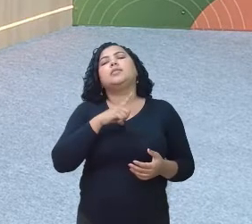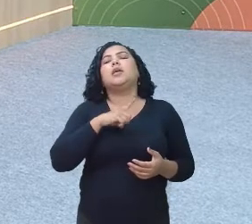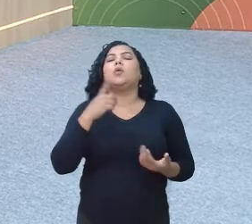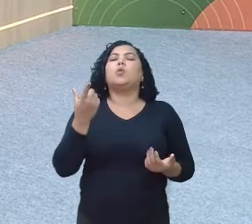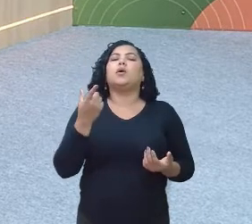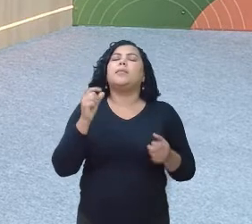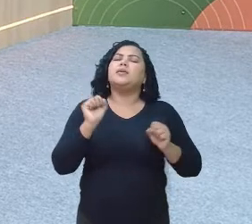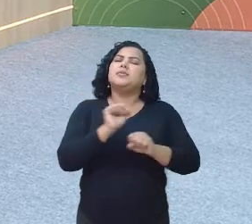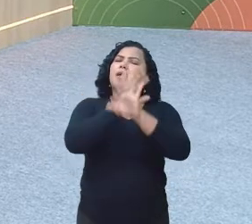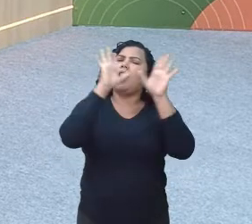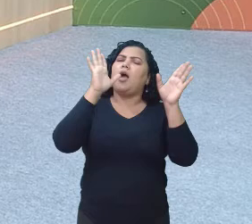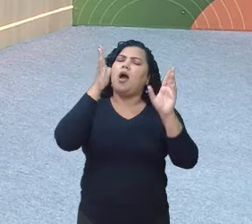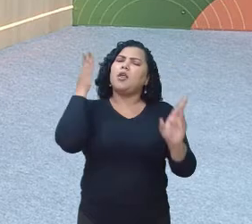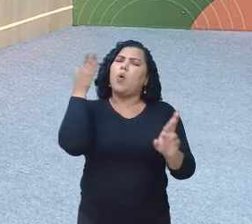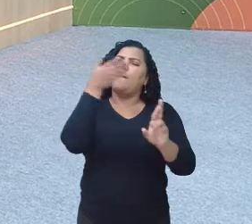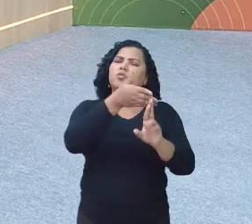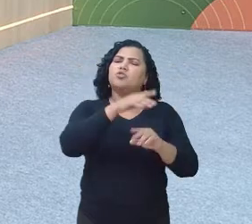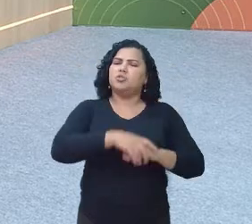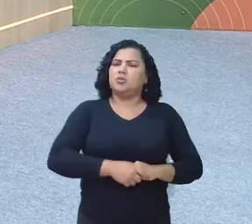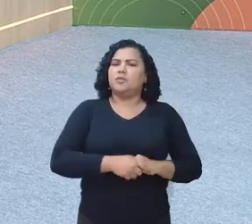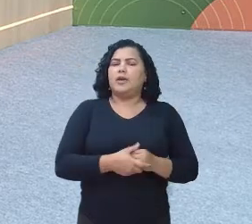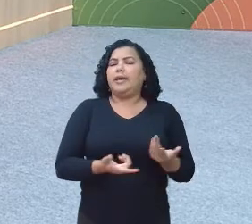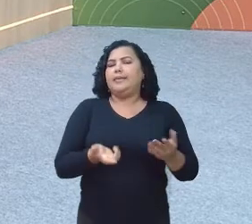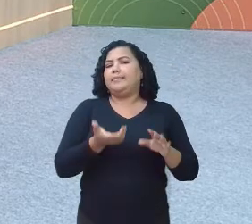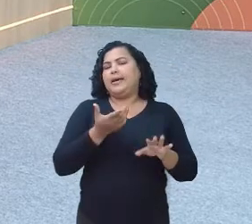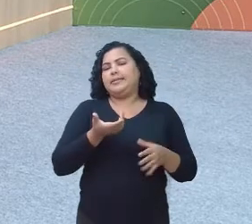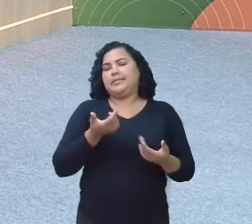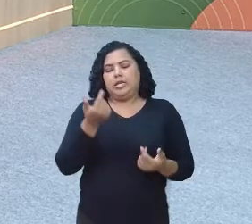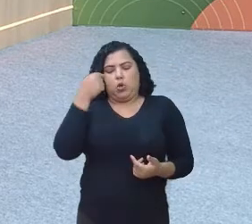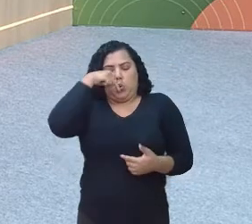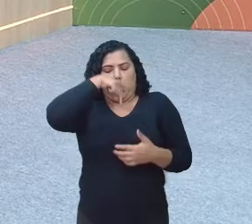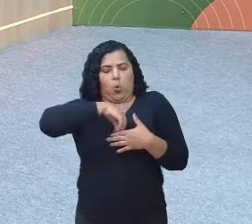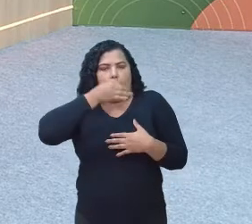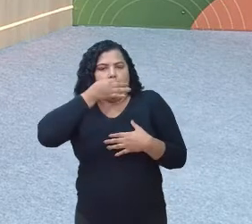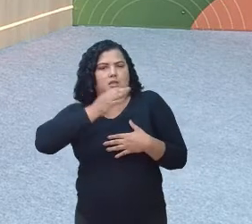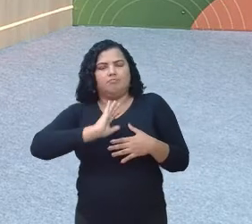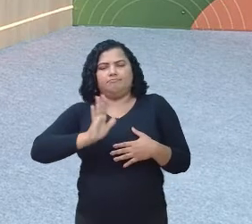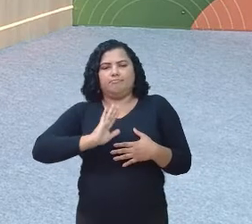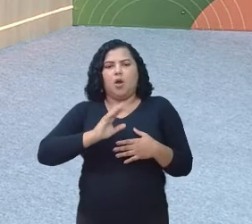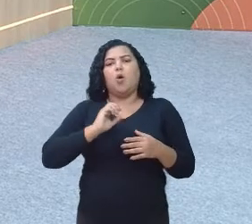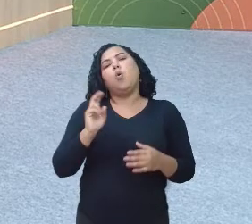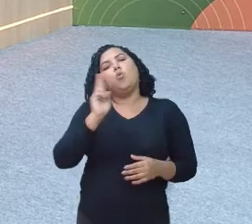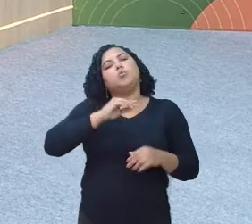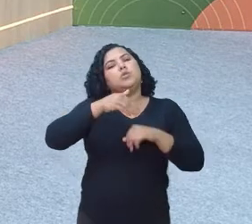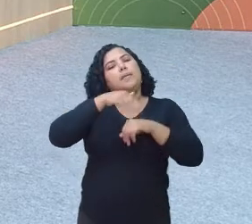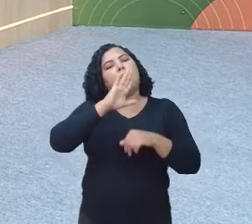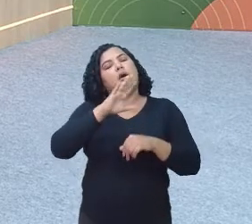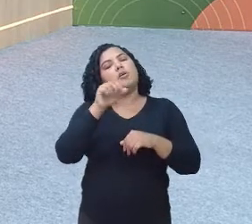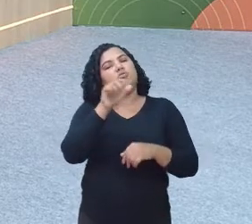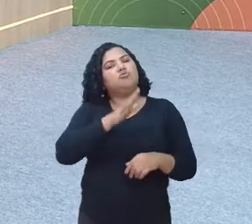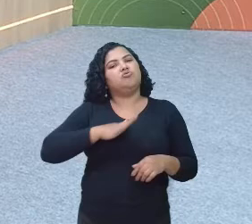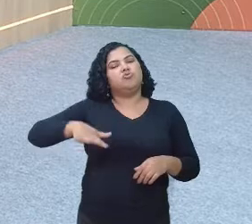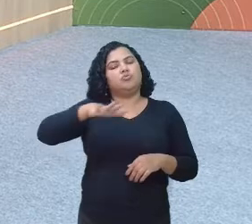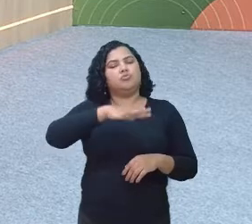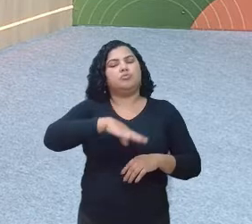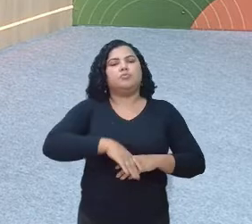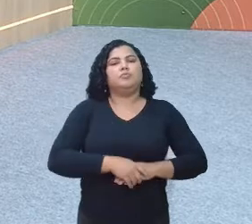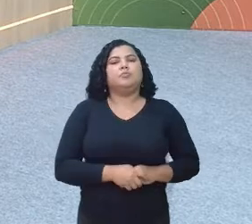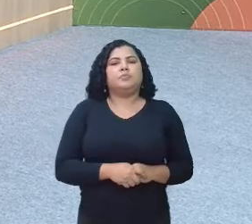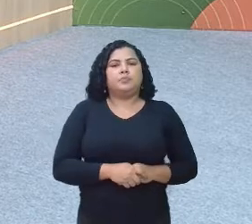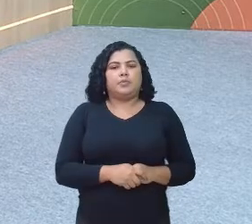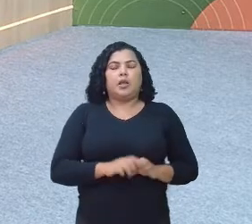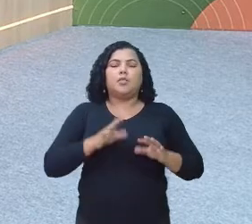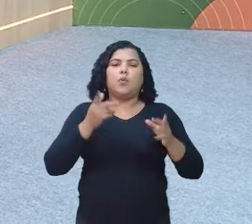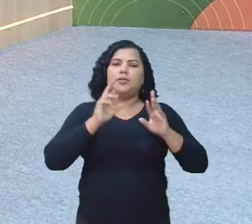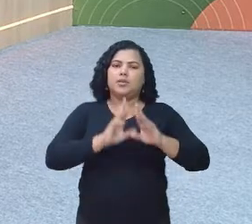mais clara e objetiva e mais impessoal. Então, essa é a distinção básica entre o uso da primeira e da terceira pessoa, entre